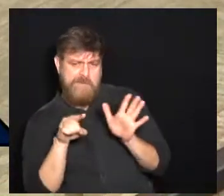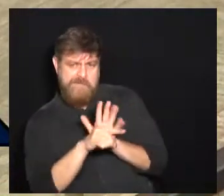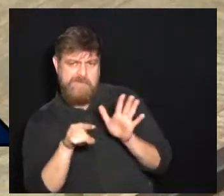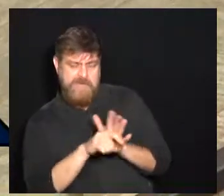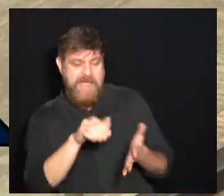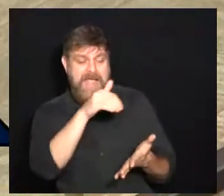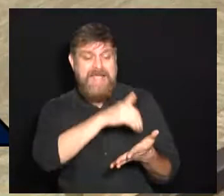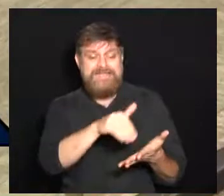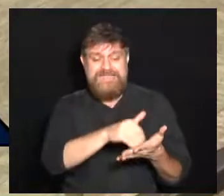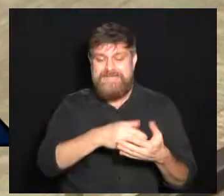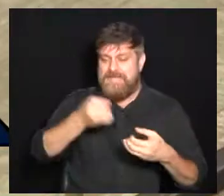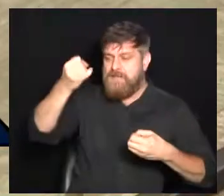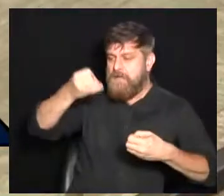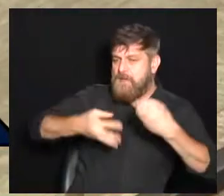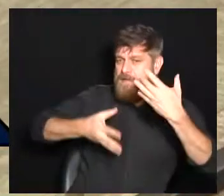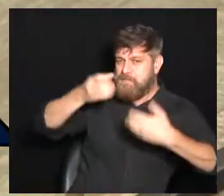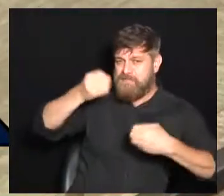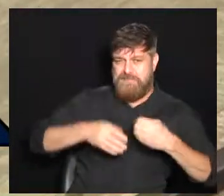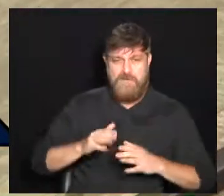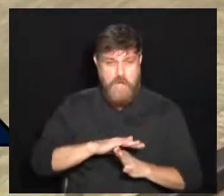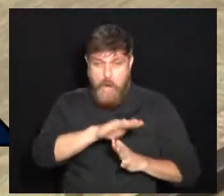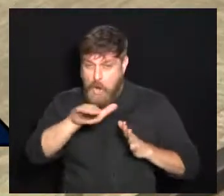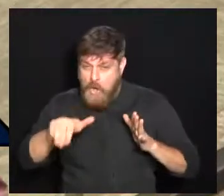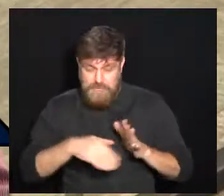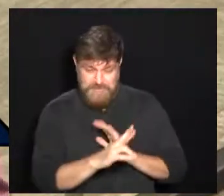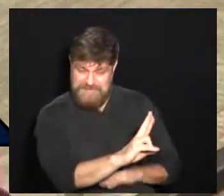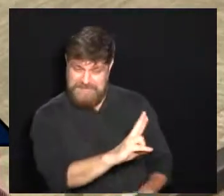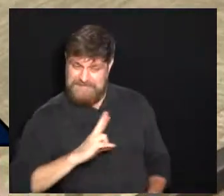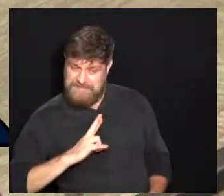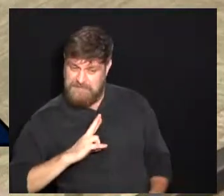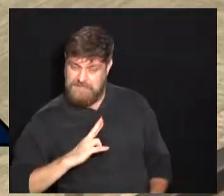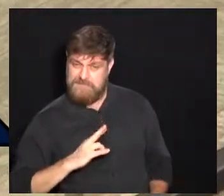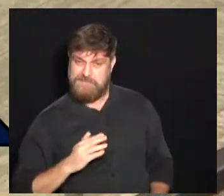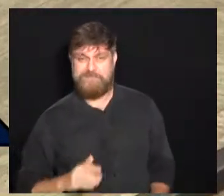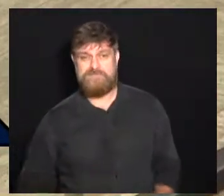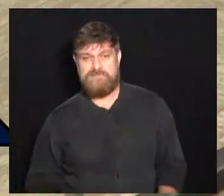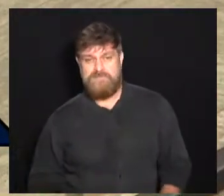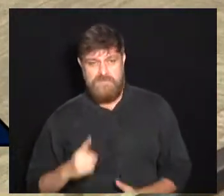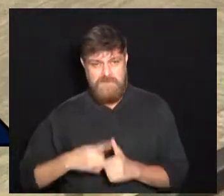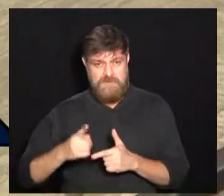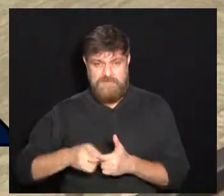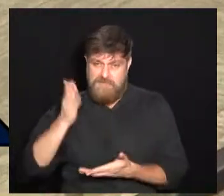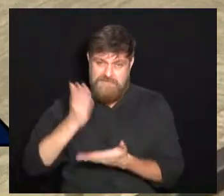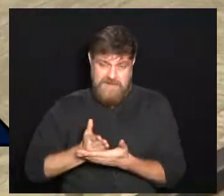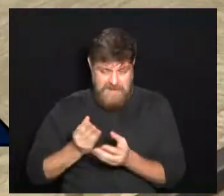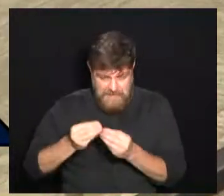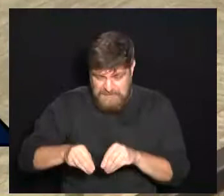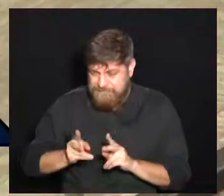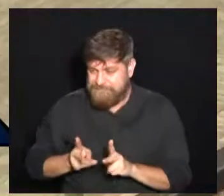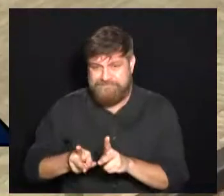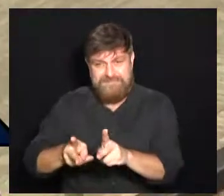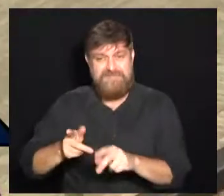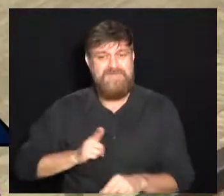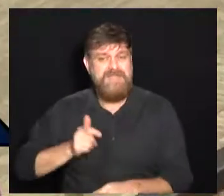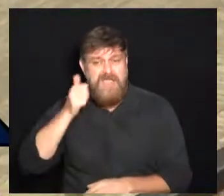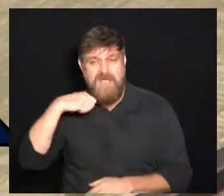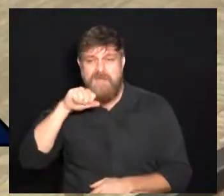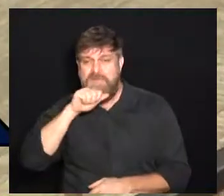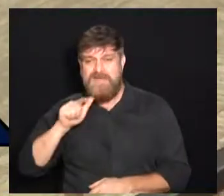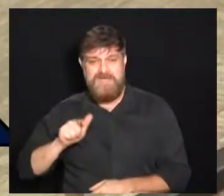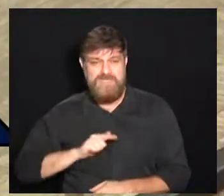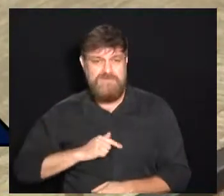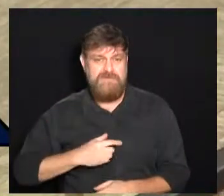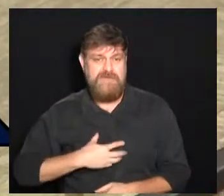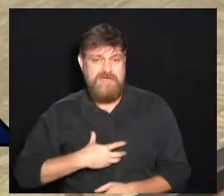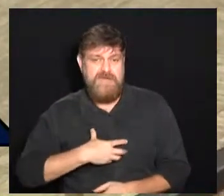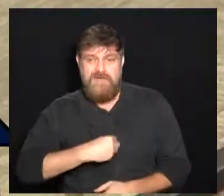trazer esclarecimentos. Não foram todos esclarecimentos que resolveram o problema, os prejuízos estão aí, muitas mães tiveram aulas dos seus